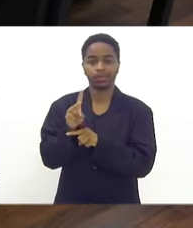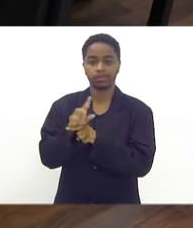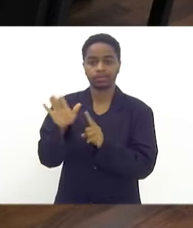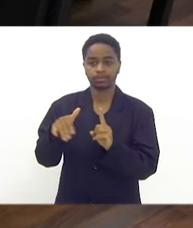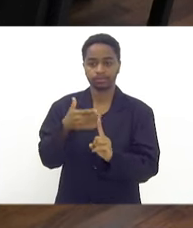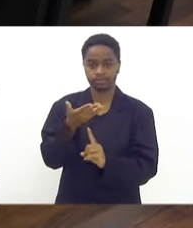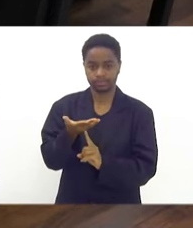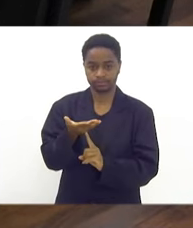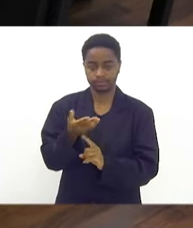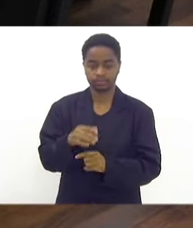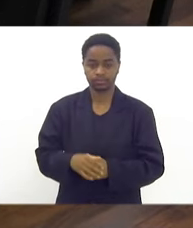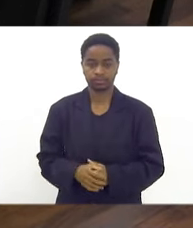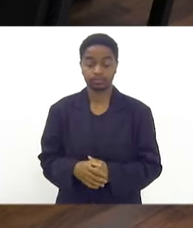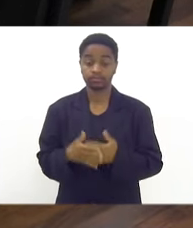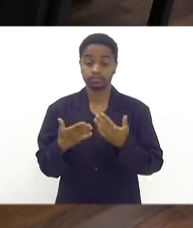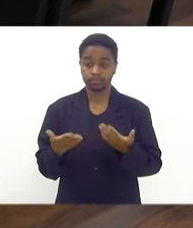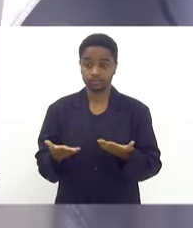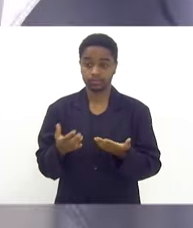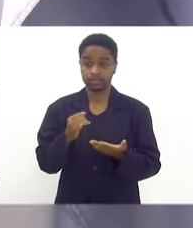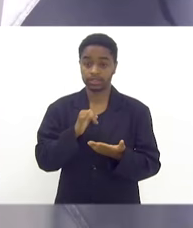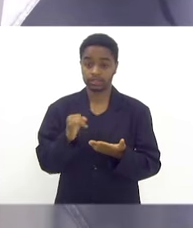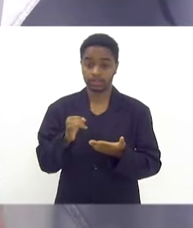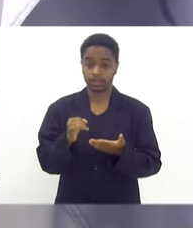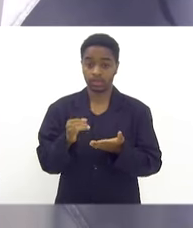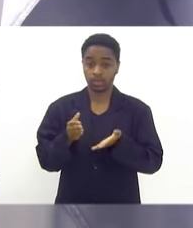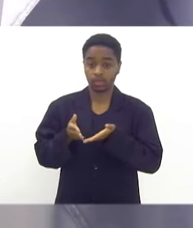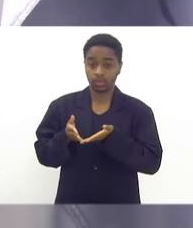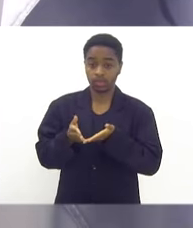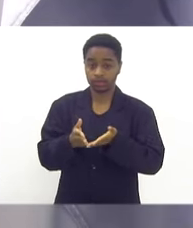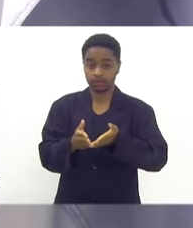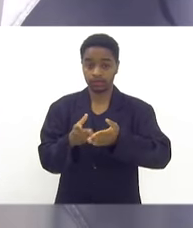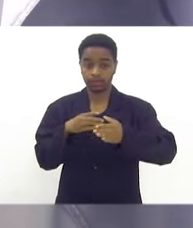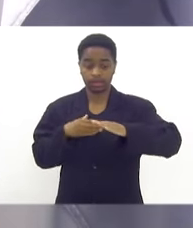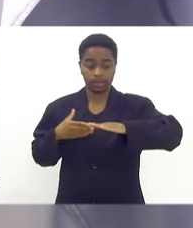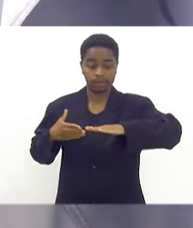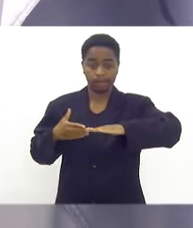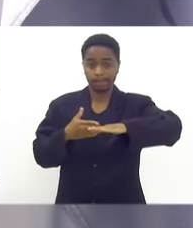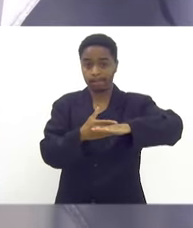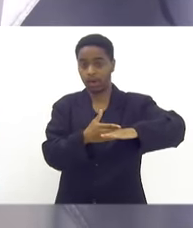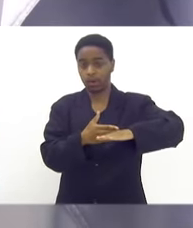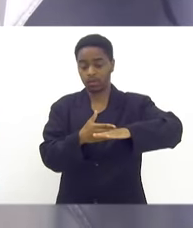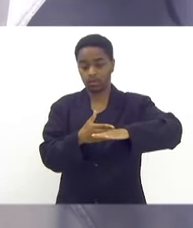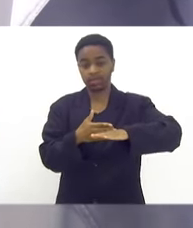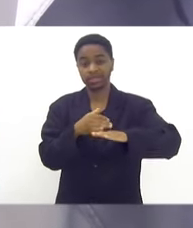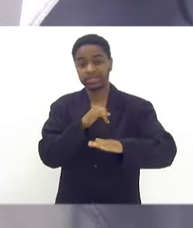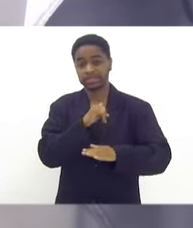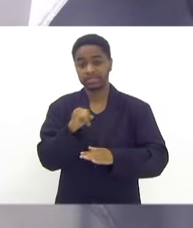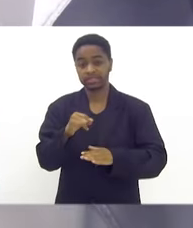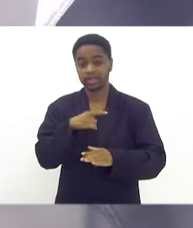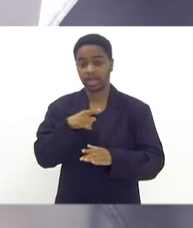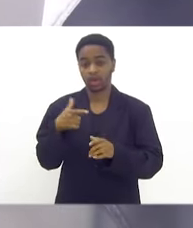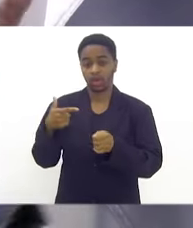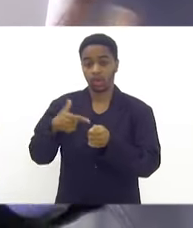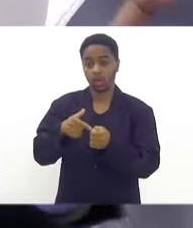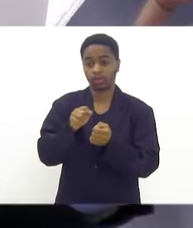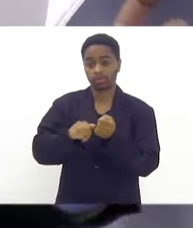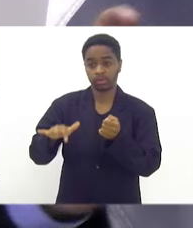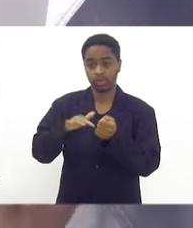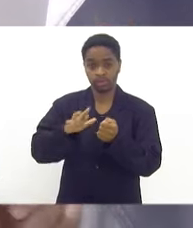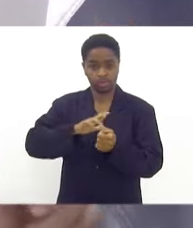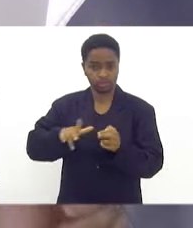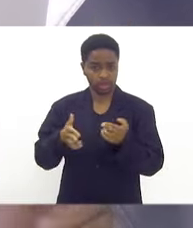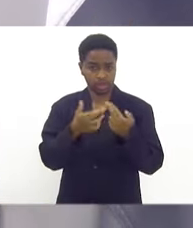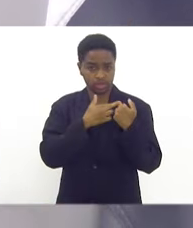simples fato dele ter batido na ponte e se H um vazamento de olho naquele momento não é a atribuição do IBAMA então só para